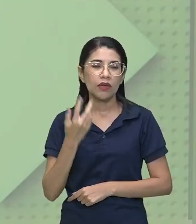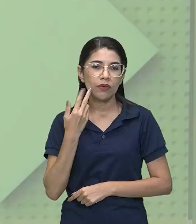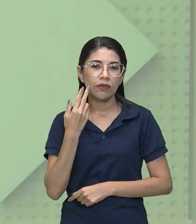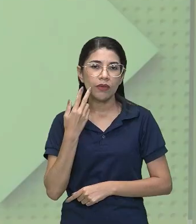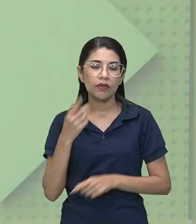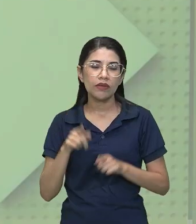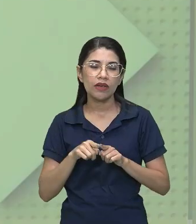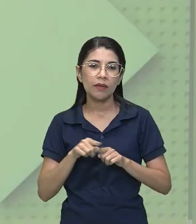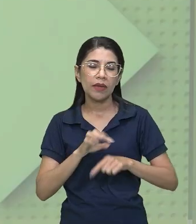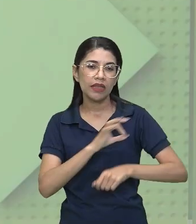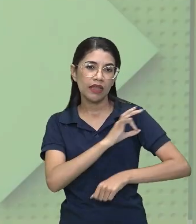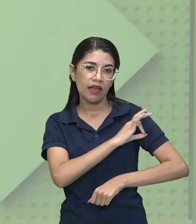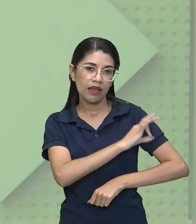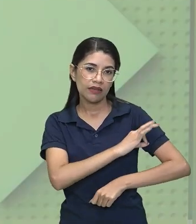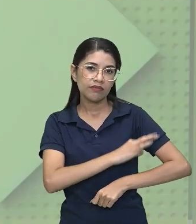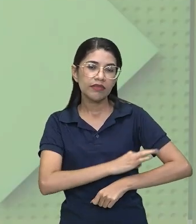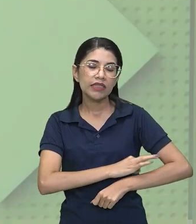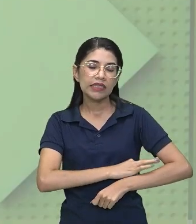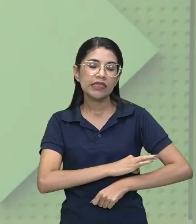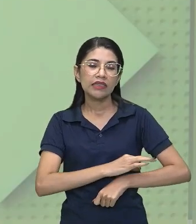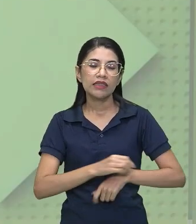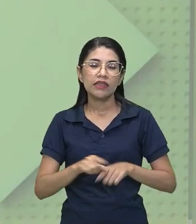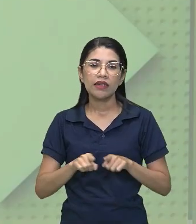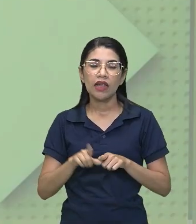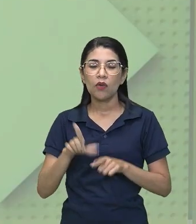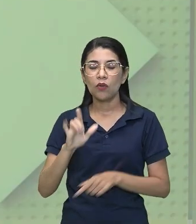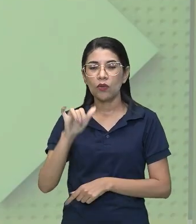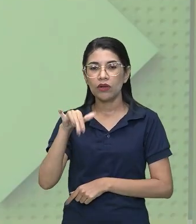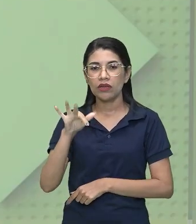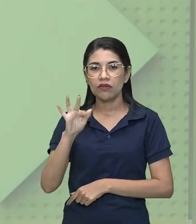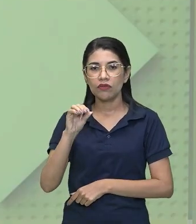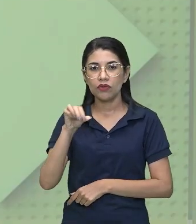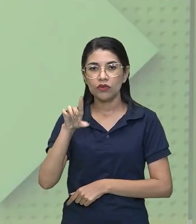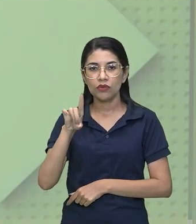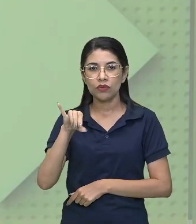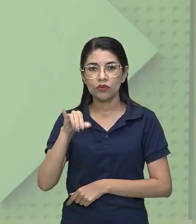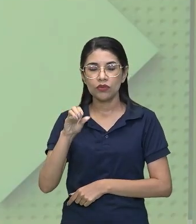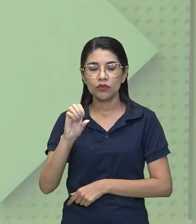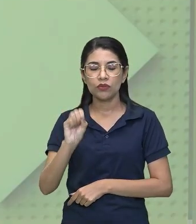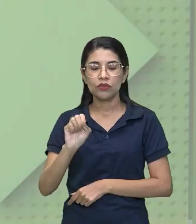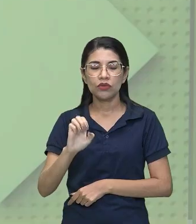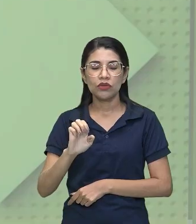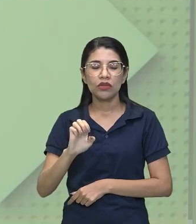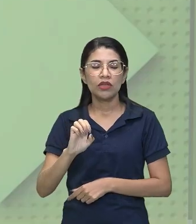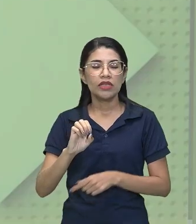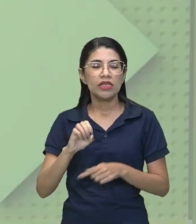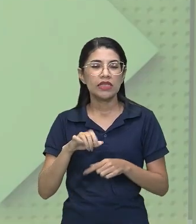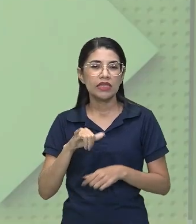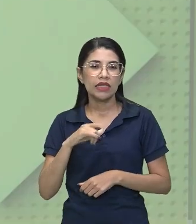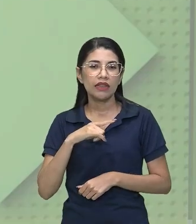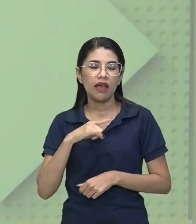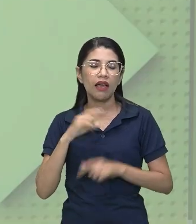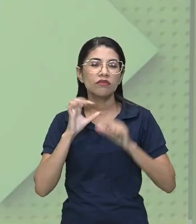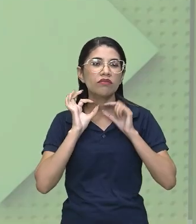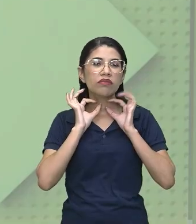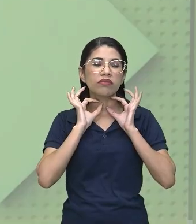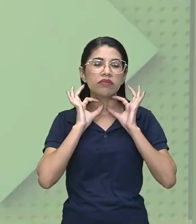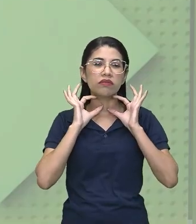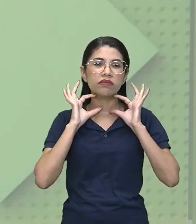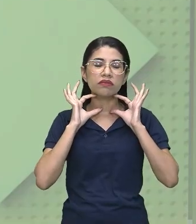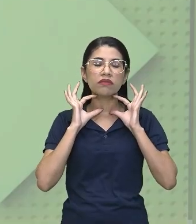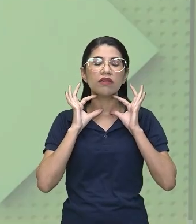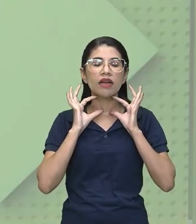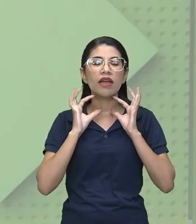nas axilas, né? Então, esses linfonodos, quando eles estão inchados, quando eles estão aumentados de tamanho,